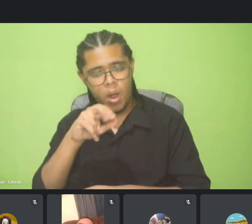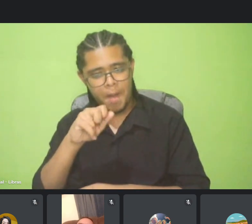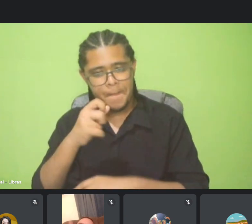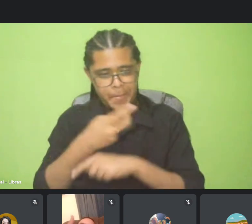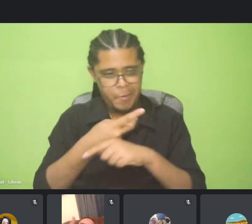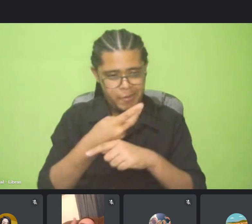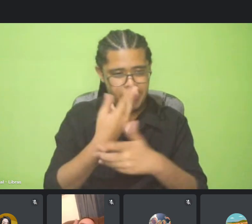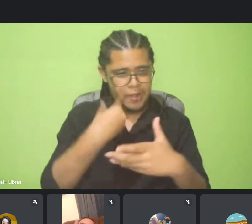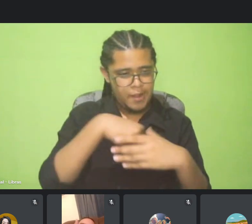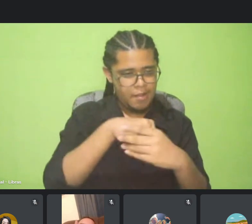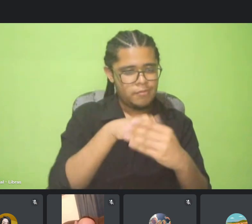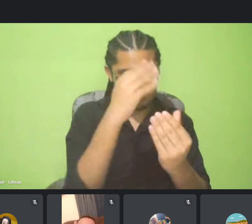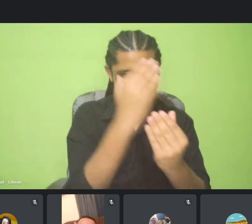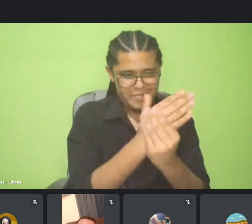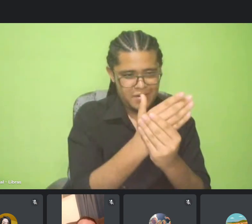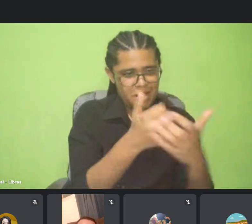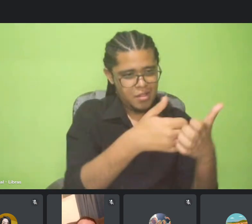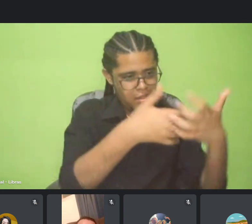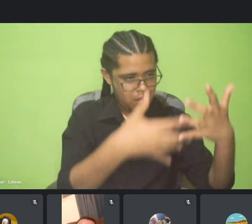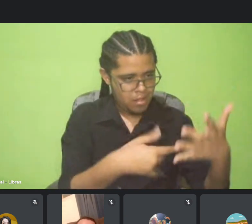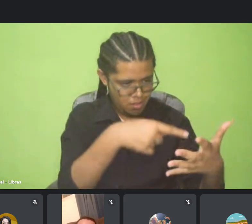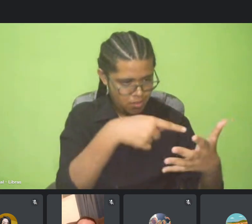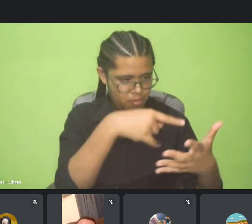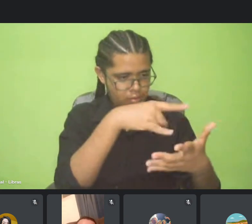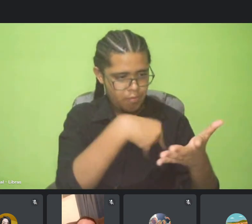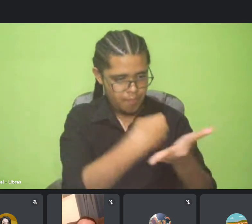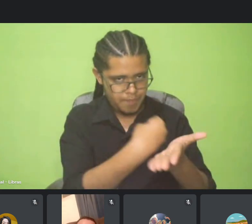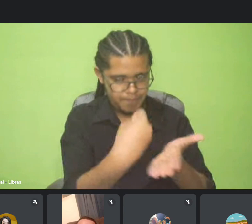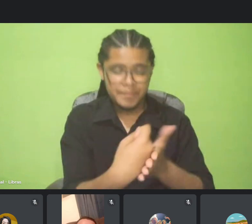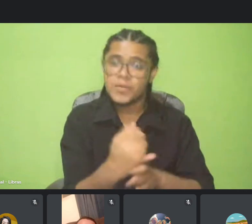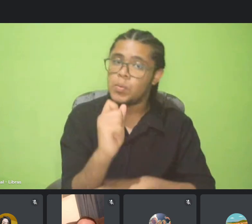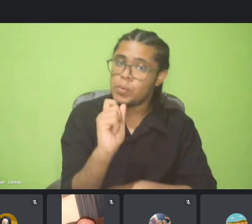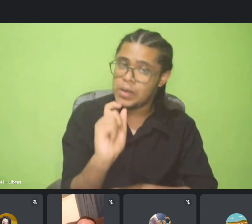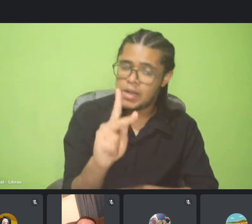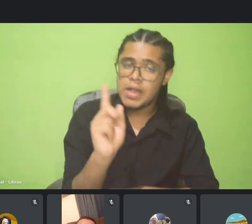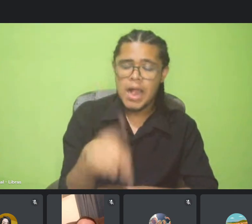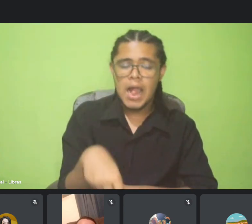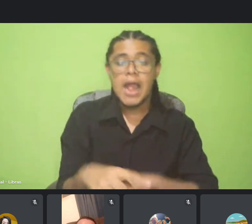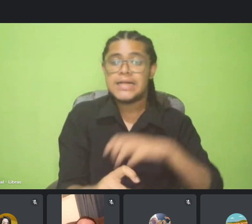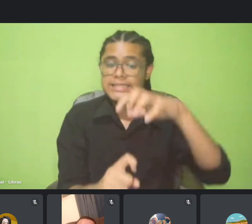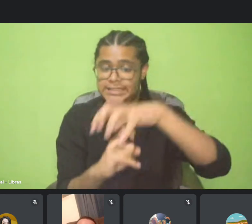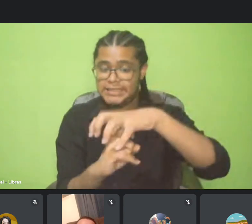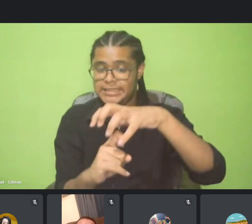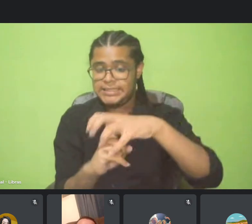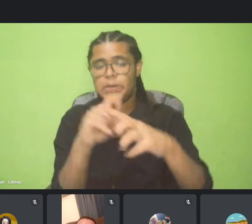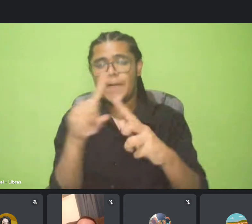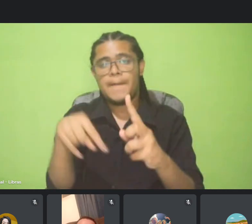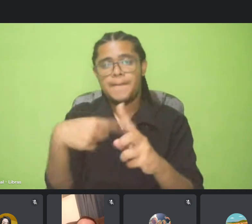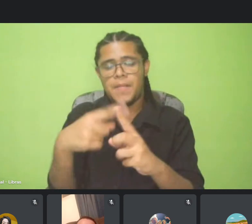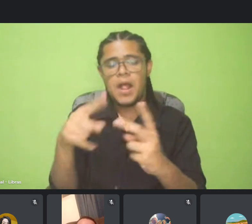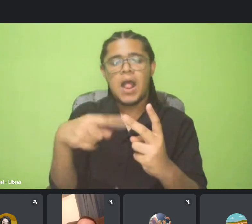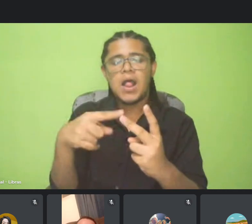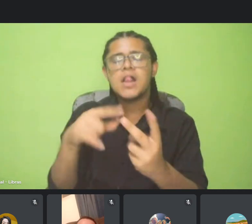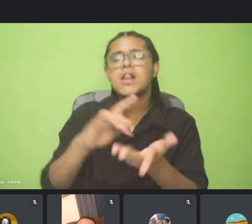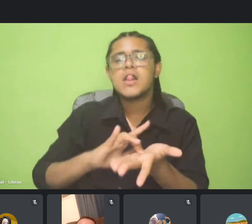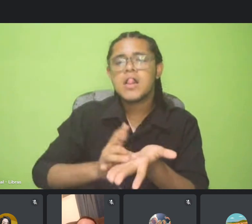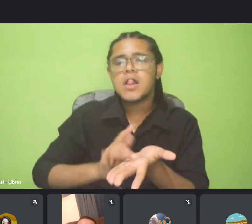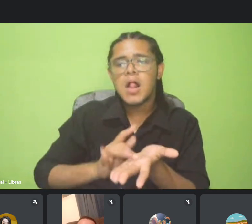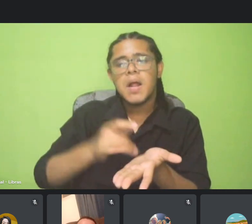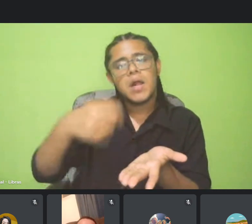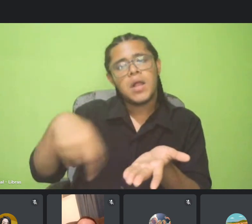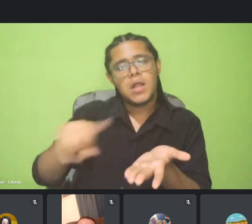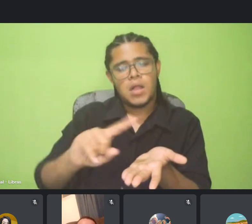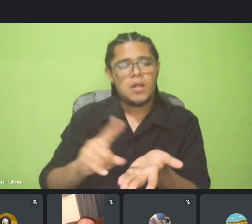a não apresentar o documento, tá, ciganos e circo, sim, eles não precisam apresentar o